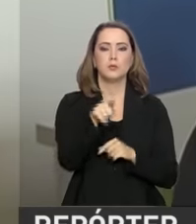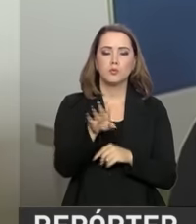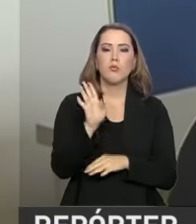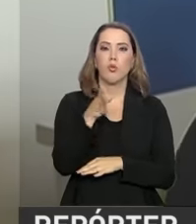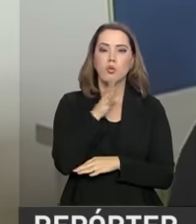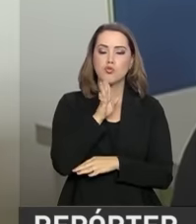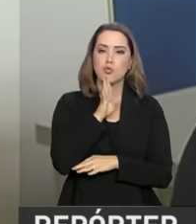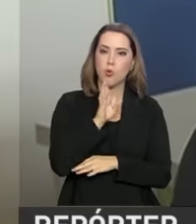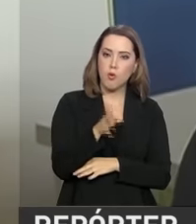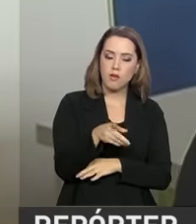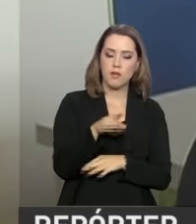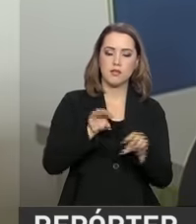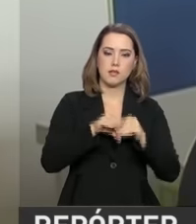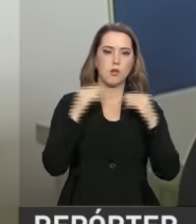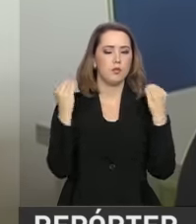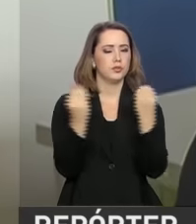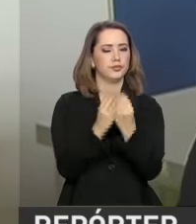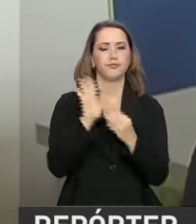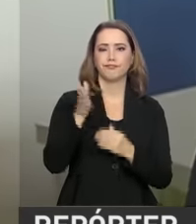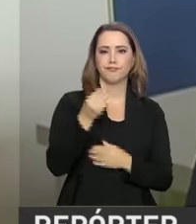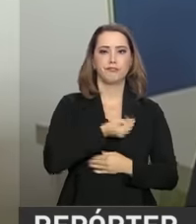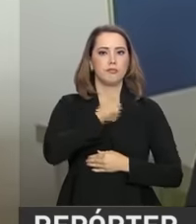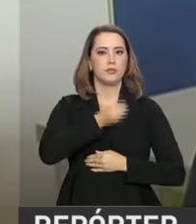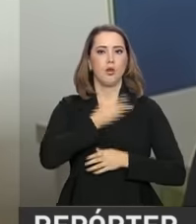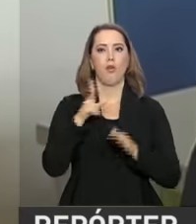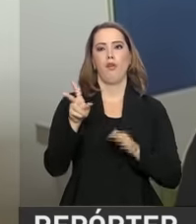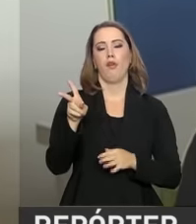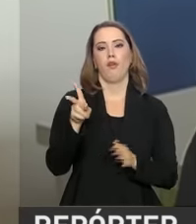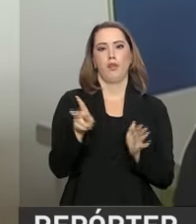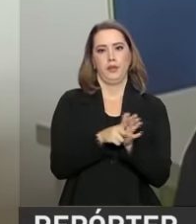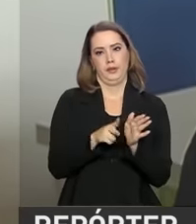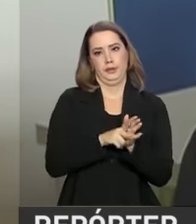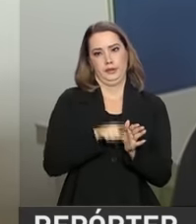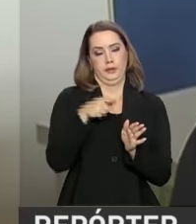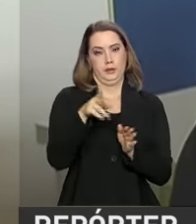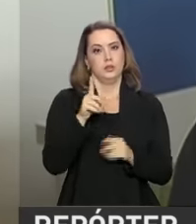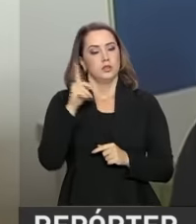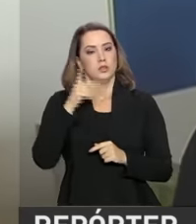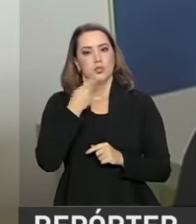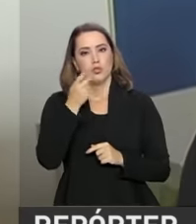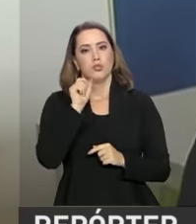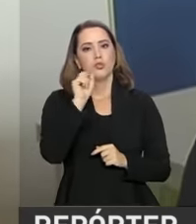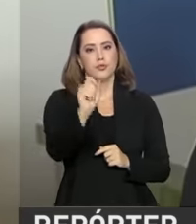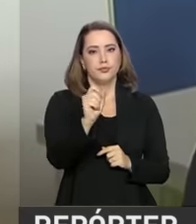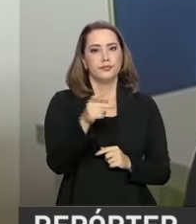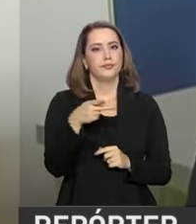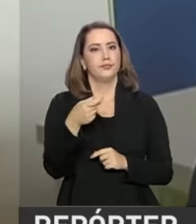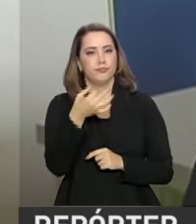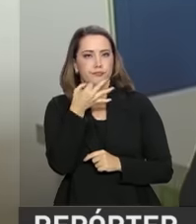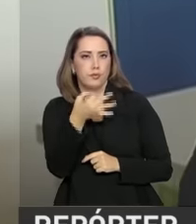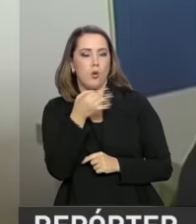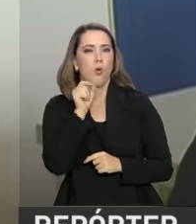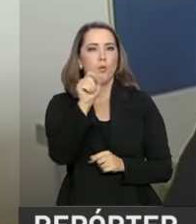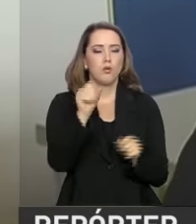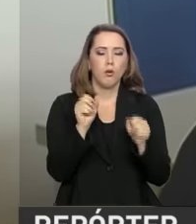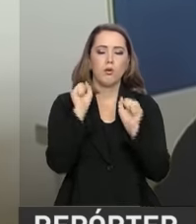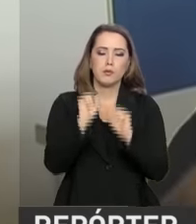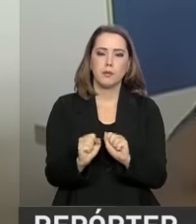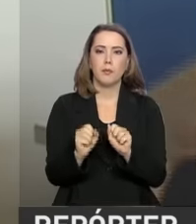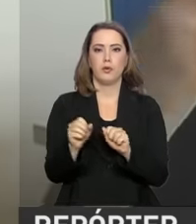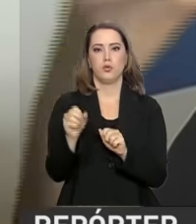comunidade em si já tem vida própria então a gente tenta cá para os hóspedes coisas para se fazer dentro da comunidade desde que